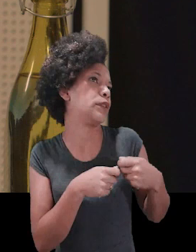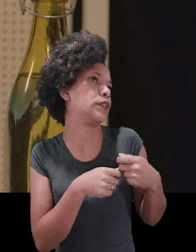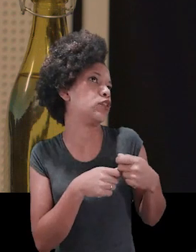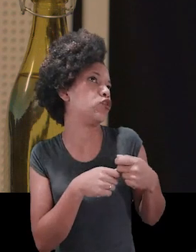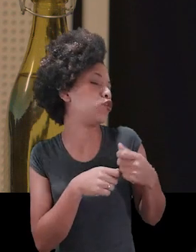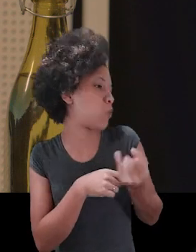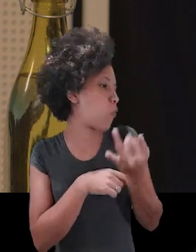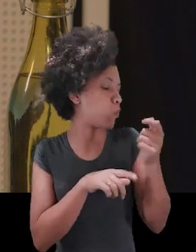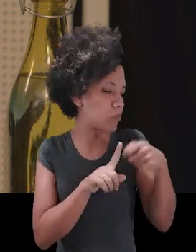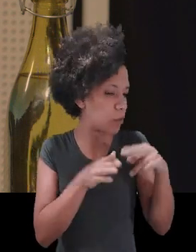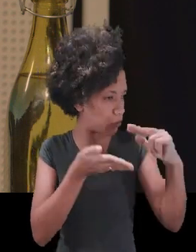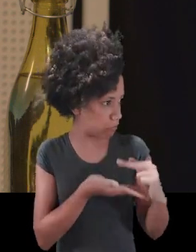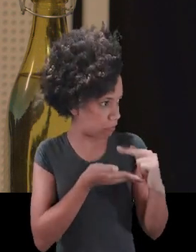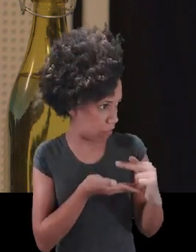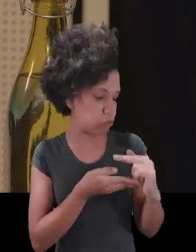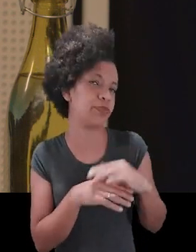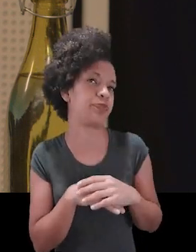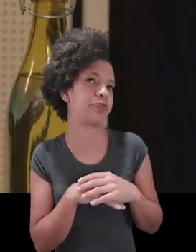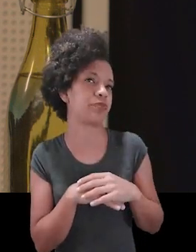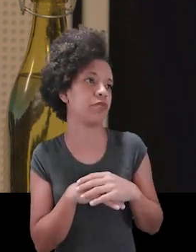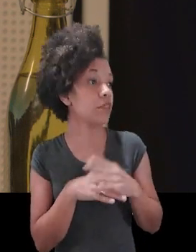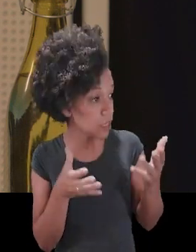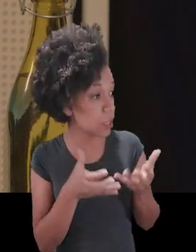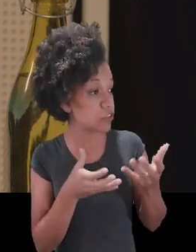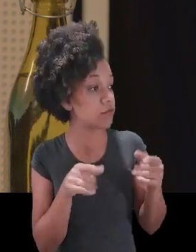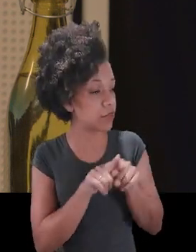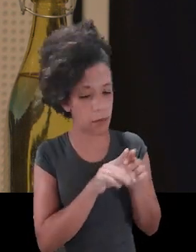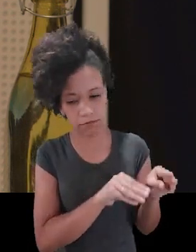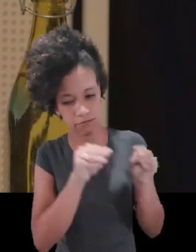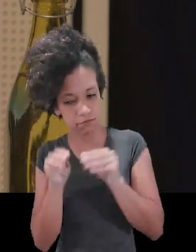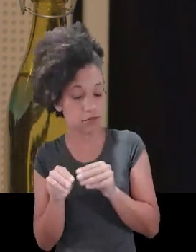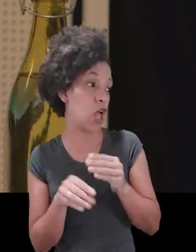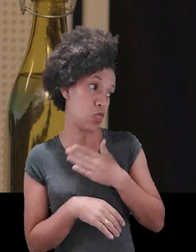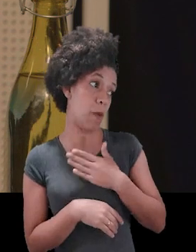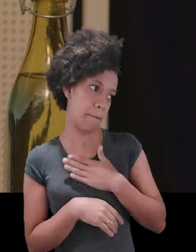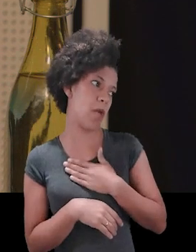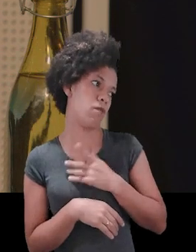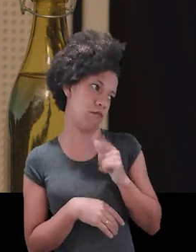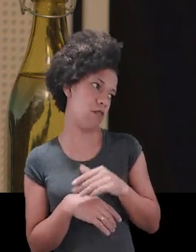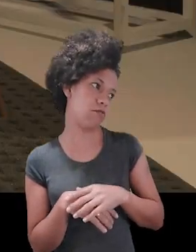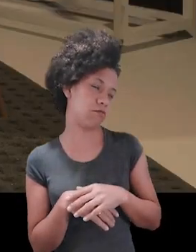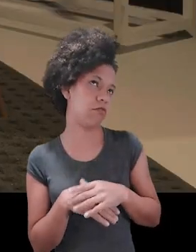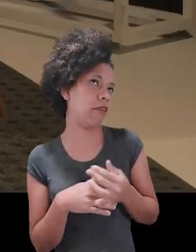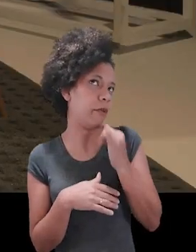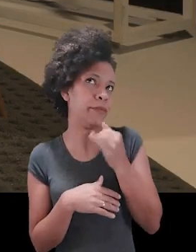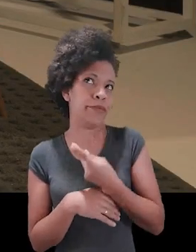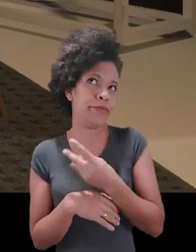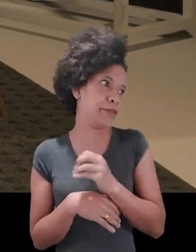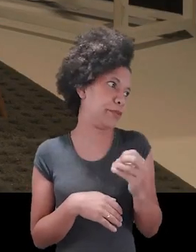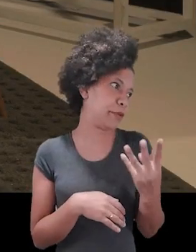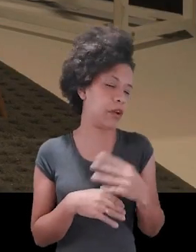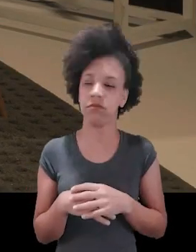tempo internado alguma coisa assim tu acaba sendo engajado também entendeu pelo menos no meu ano era assim tô falando de ir para